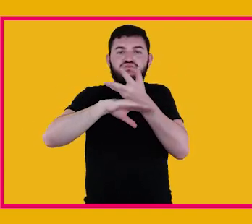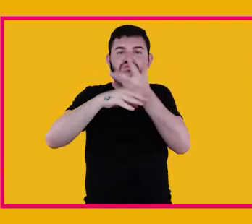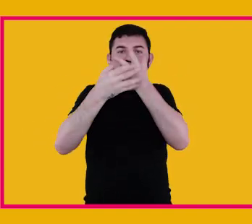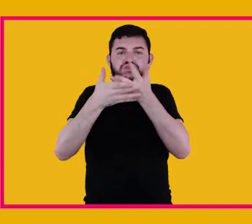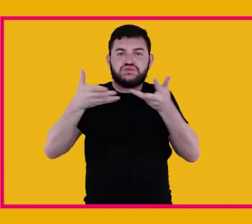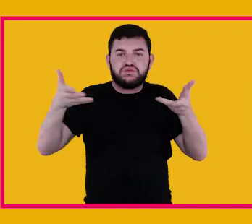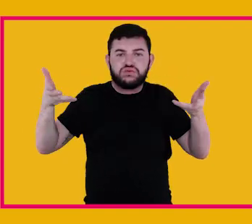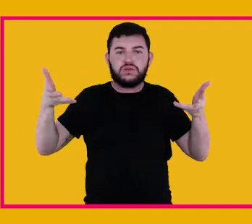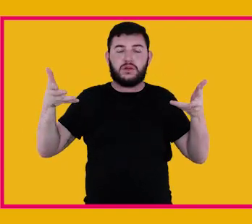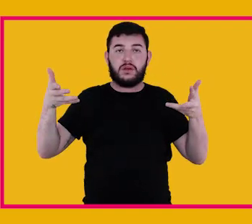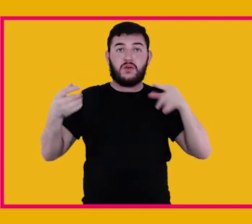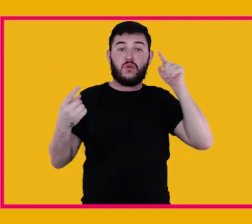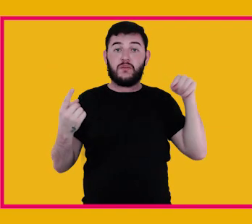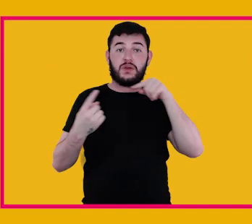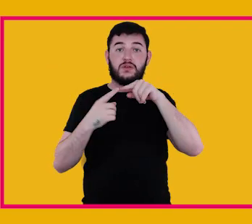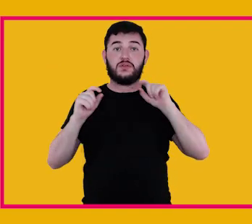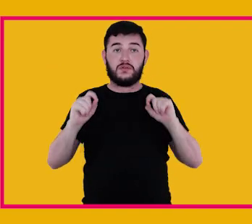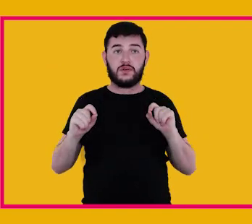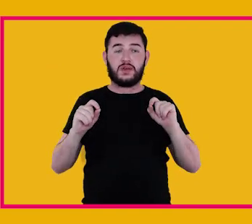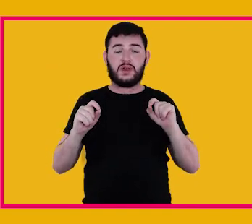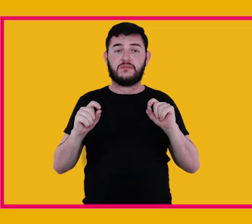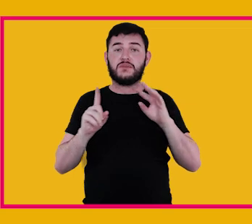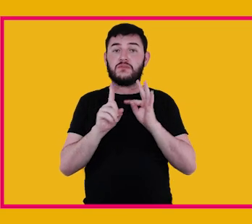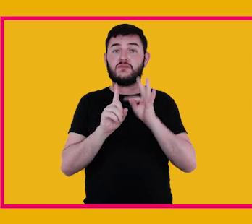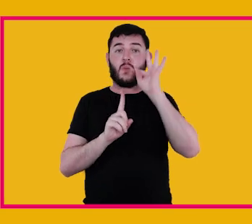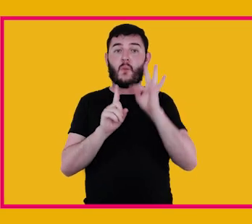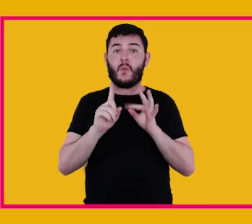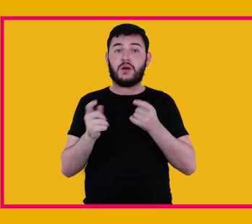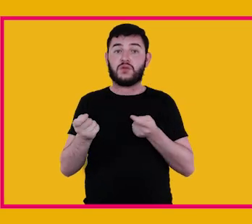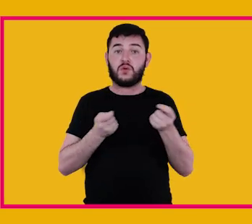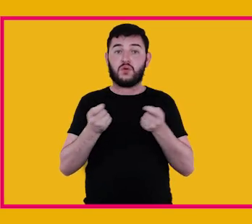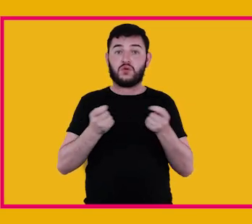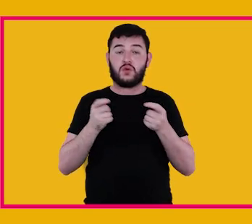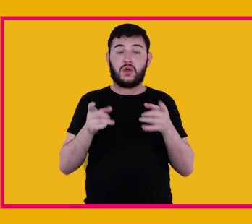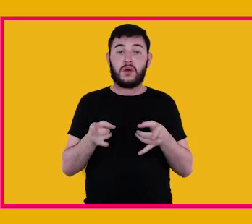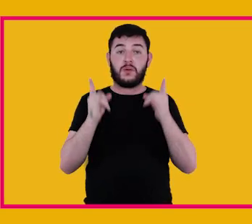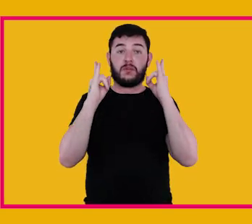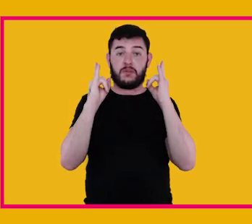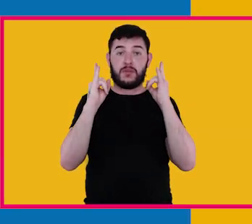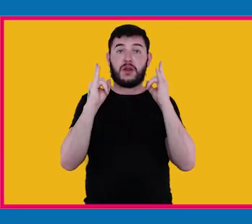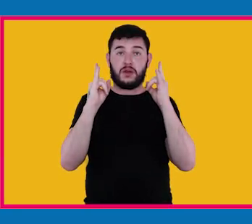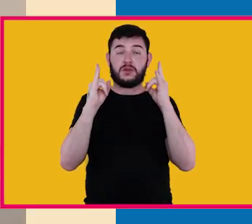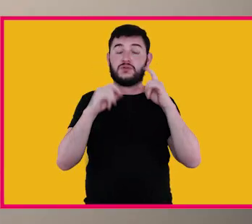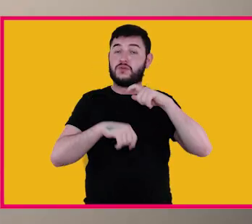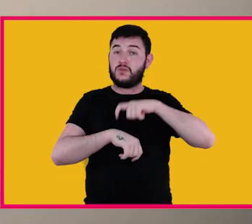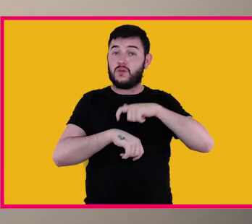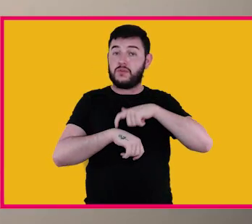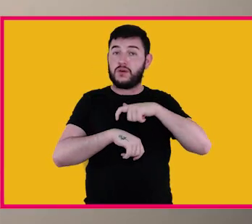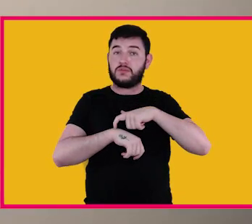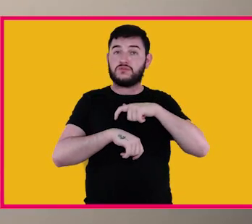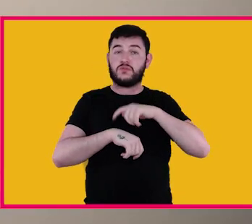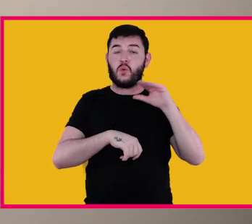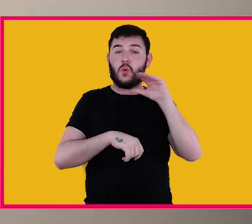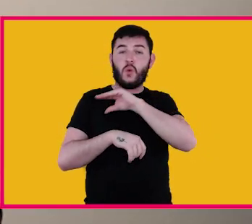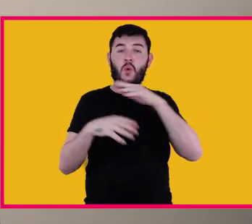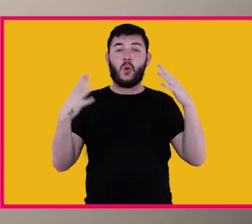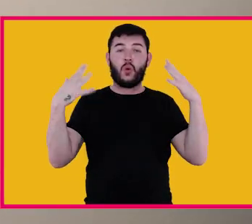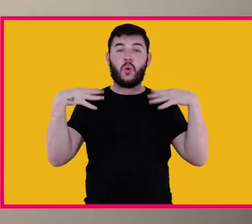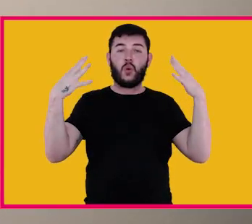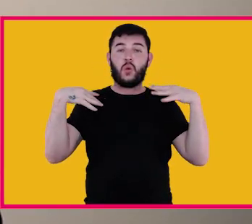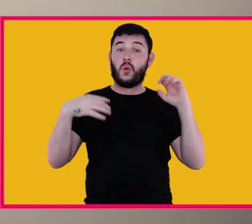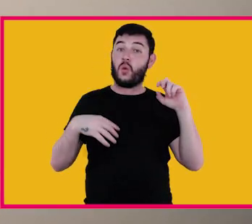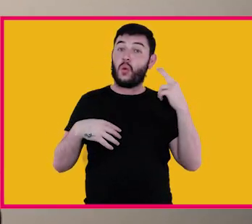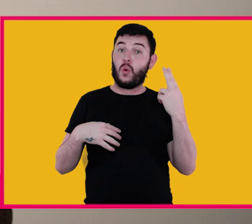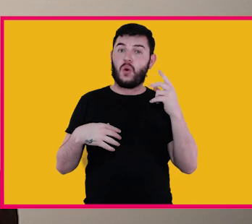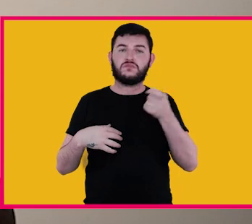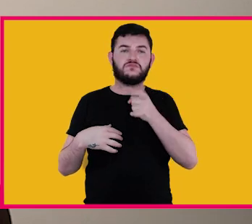entre o interior e o exterior da edificação, tanto nas situações de muito calor quanto nas situações de muito frio. Além disso, todos os materiais especificados e